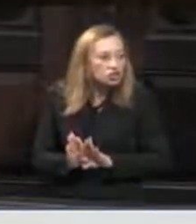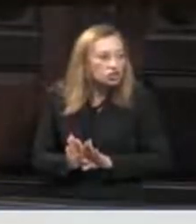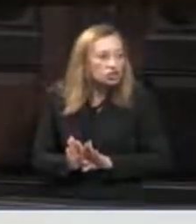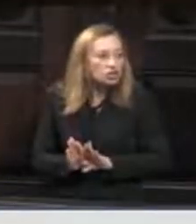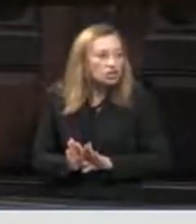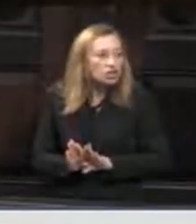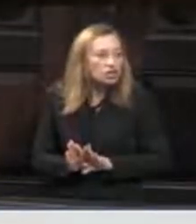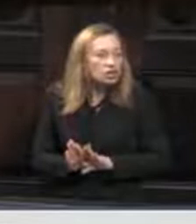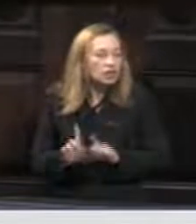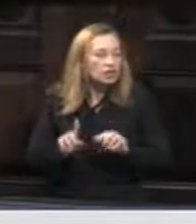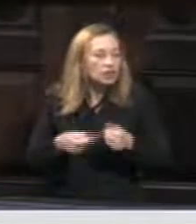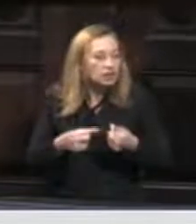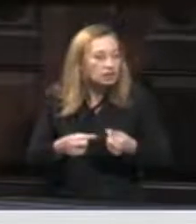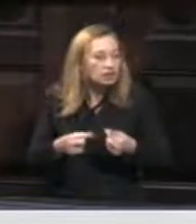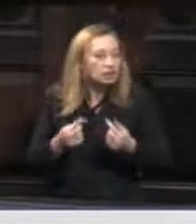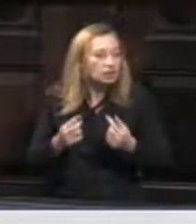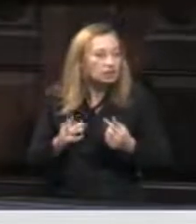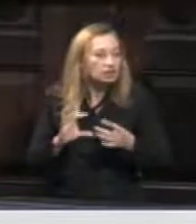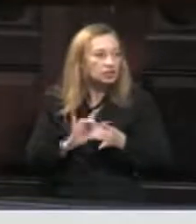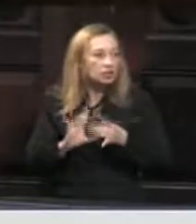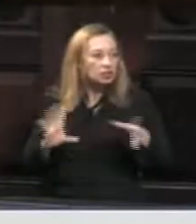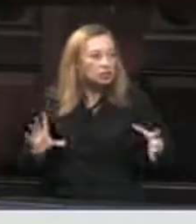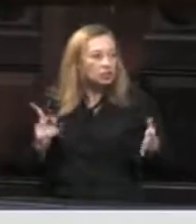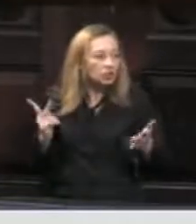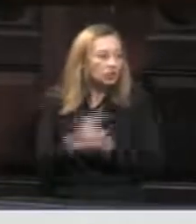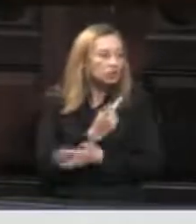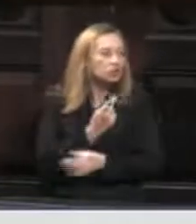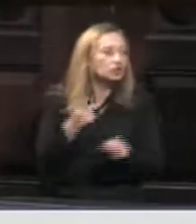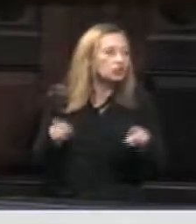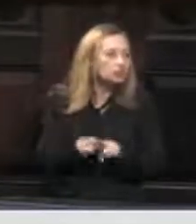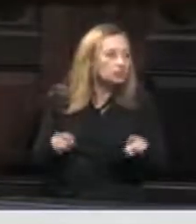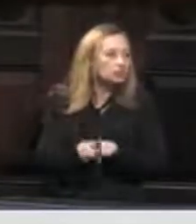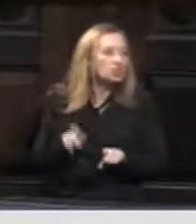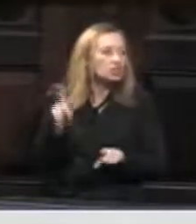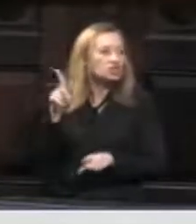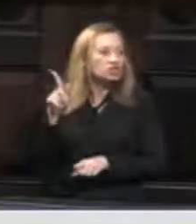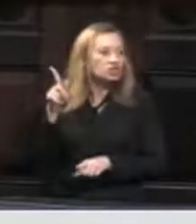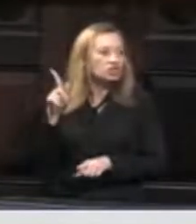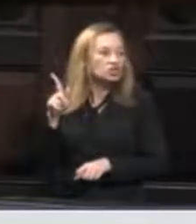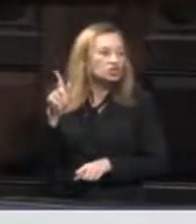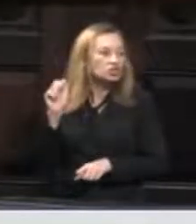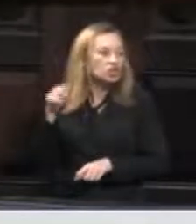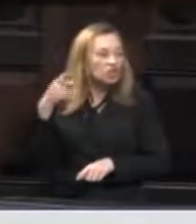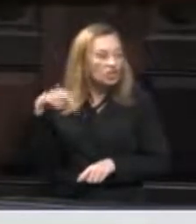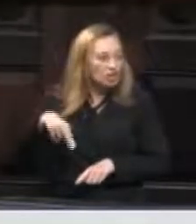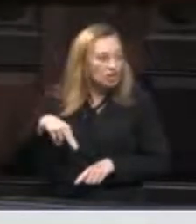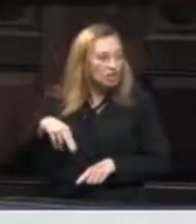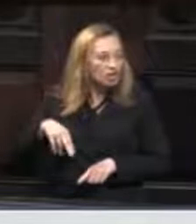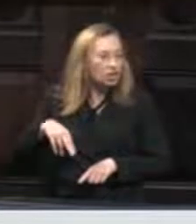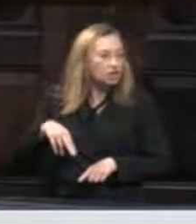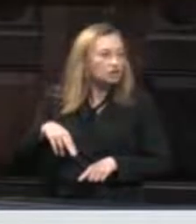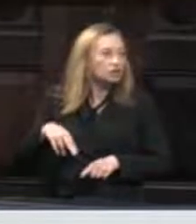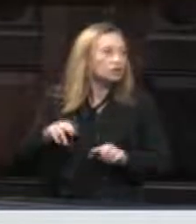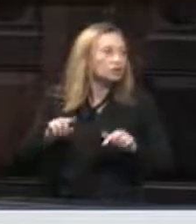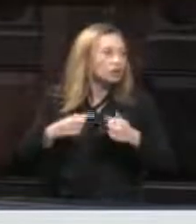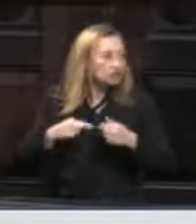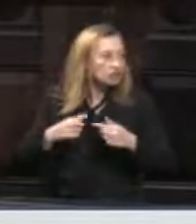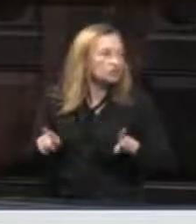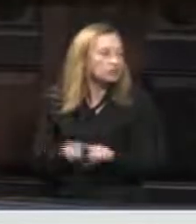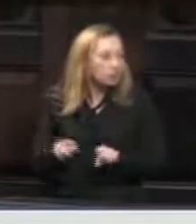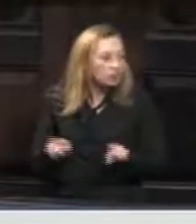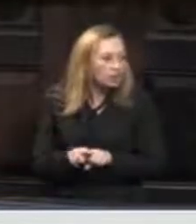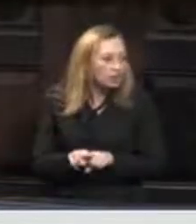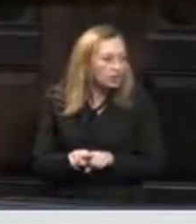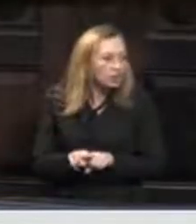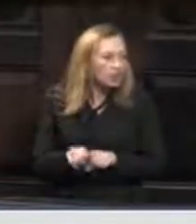da democracia, como aconteceu também com meu companheiro de partido, Jean Willis, que foi ameaçado sistematicamente